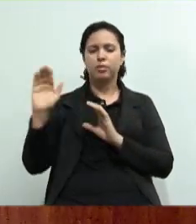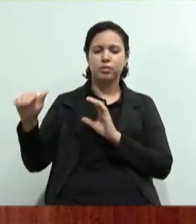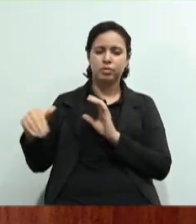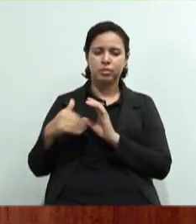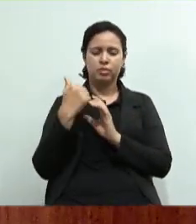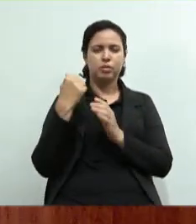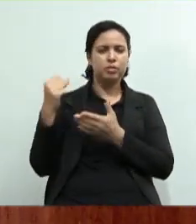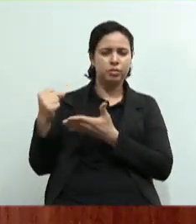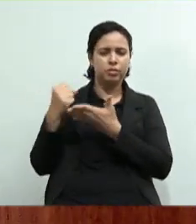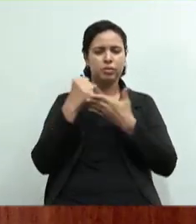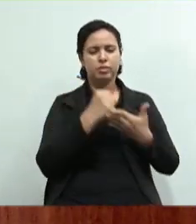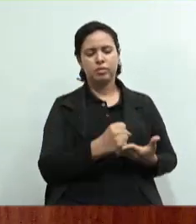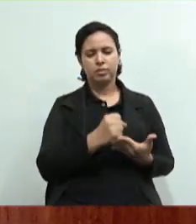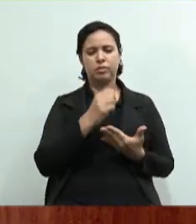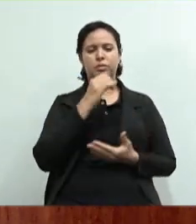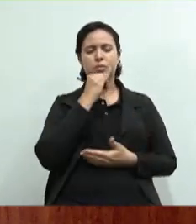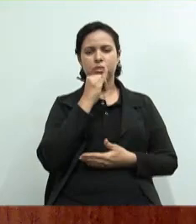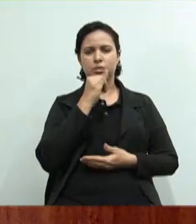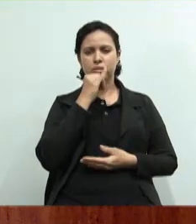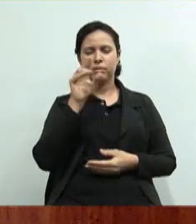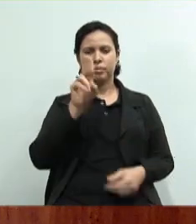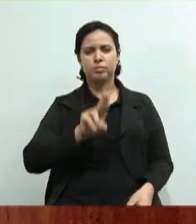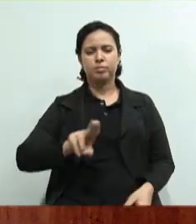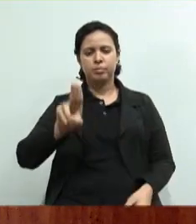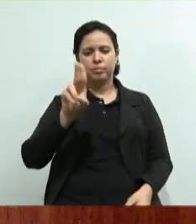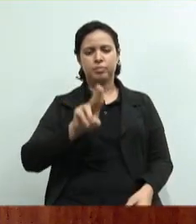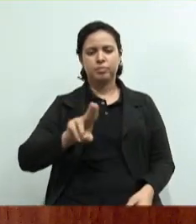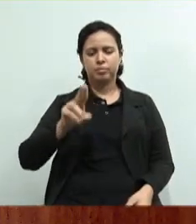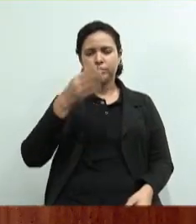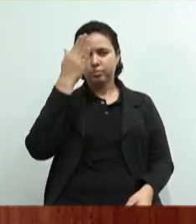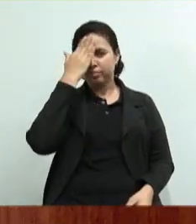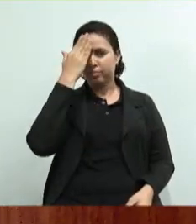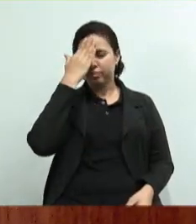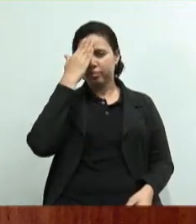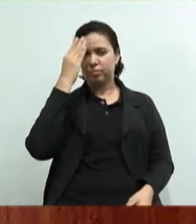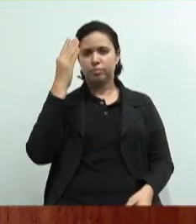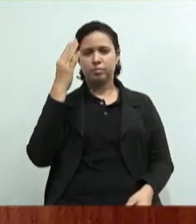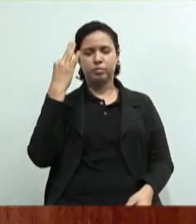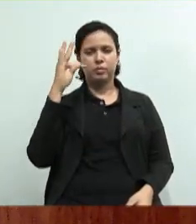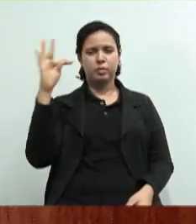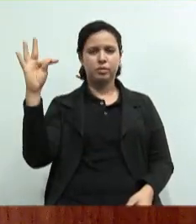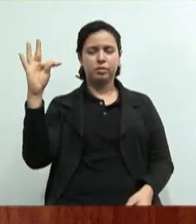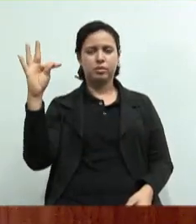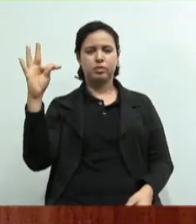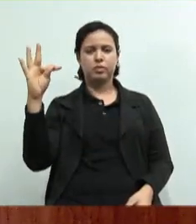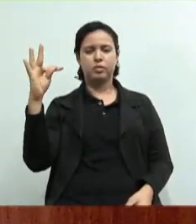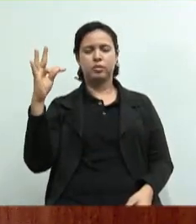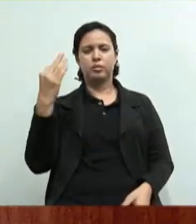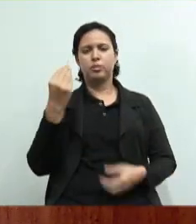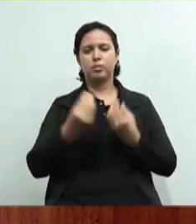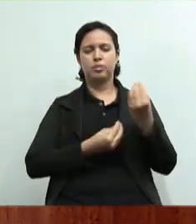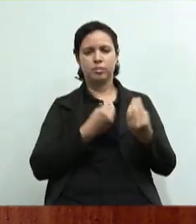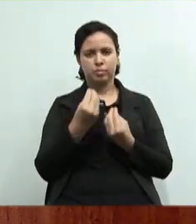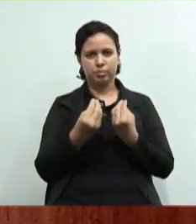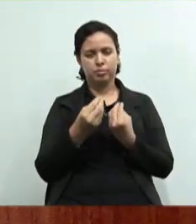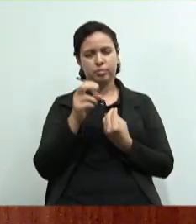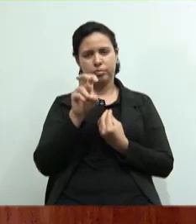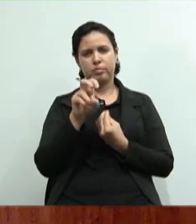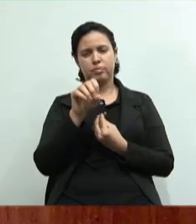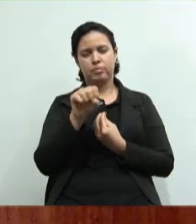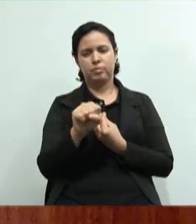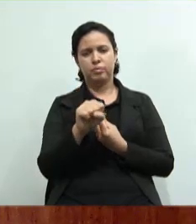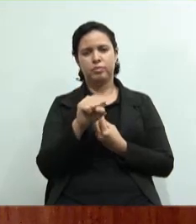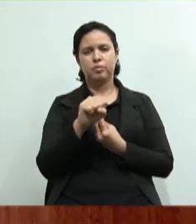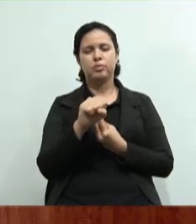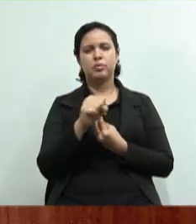contribui com a gente aqui com algum exemplo que eles utilizam. Agora, eles sabendo a teoria, né, eles vendo, Como que funciona esse 5S e como que deve